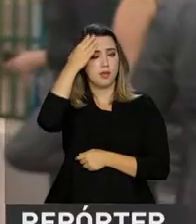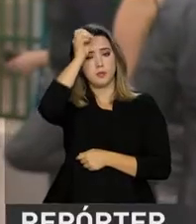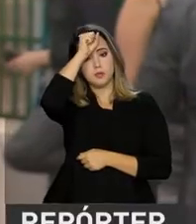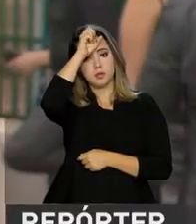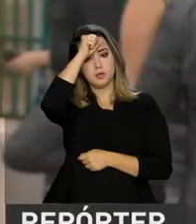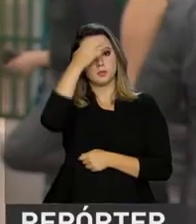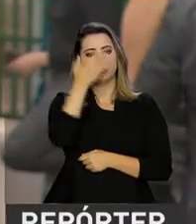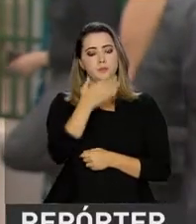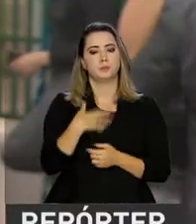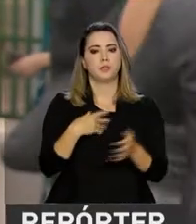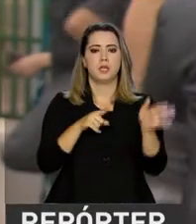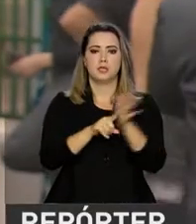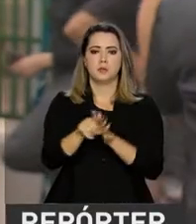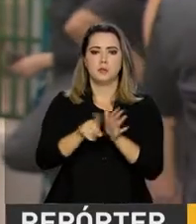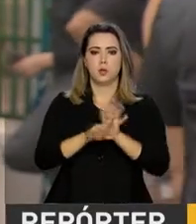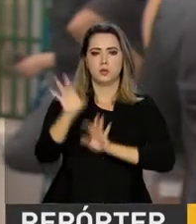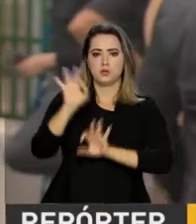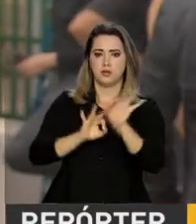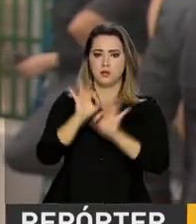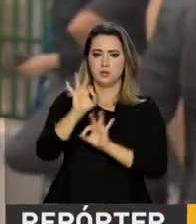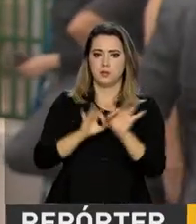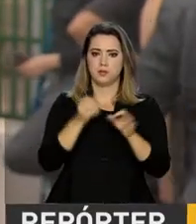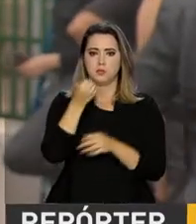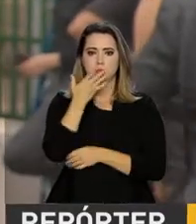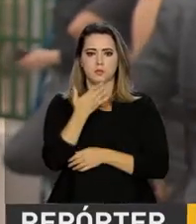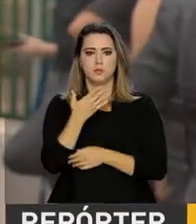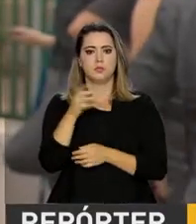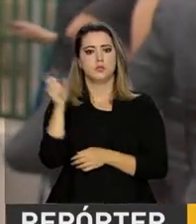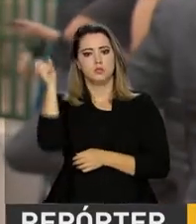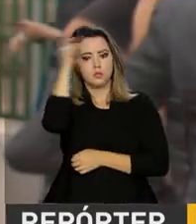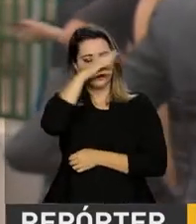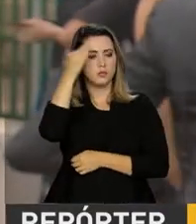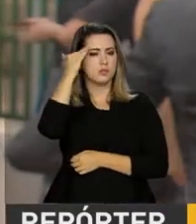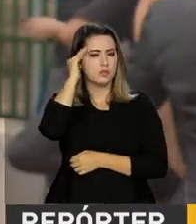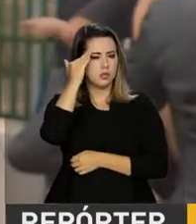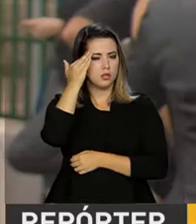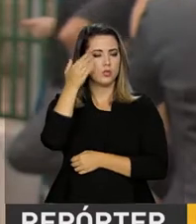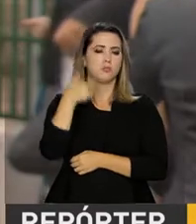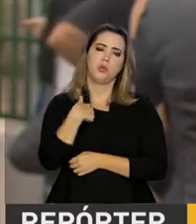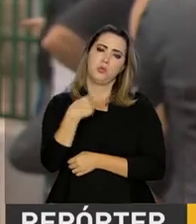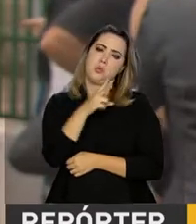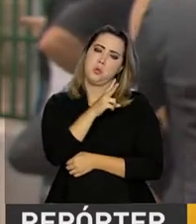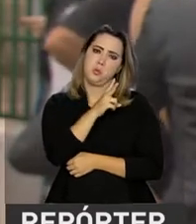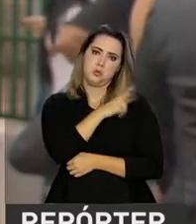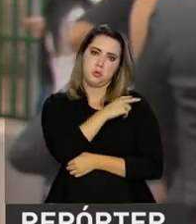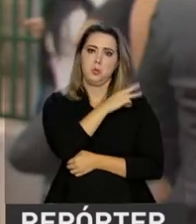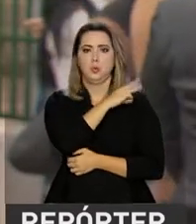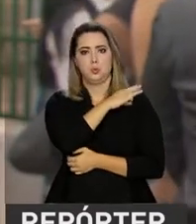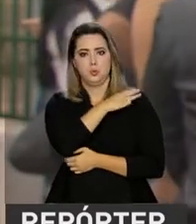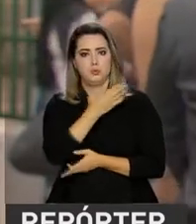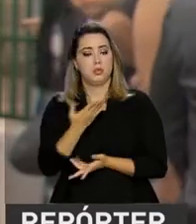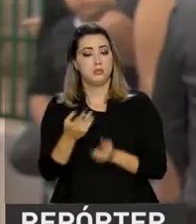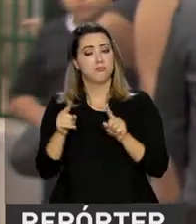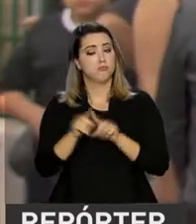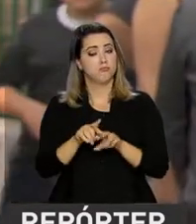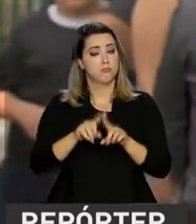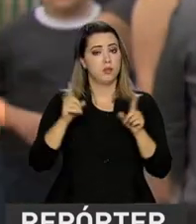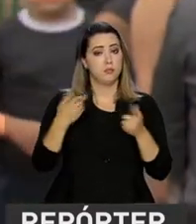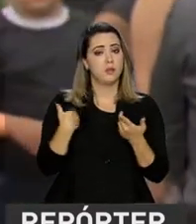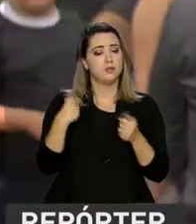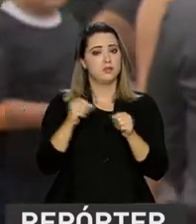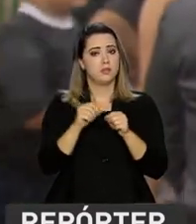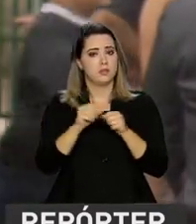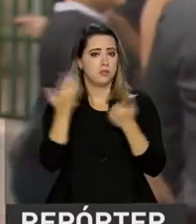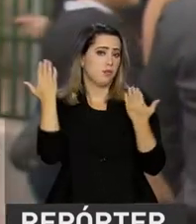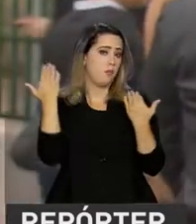As questões foram bem elaboradas, difícil entendimento pelo fato de eu estar no segundo ano do ensino médio. E eu estou fazendo essa prova mais